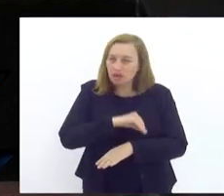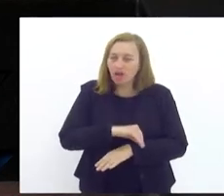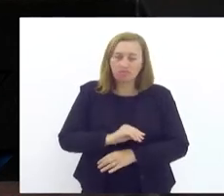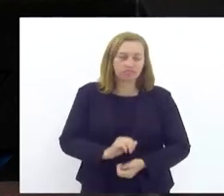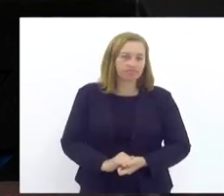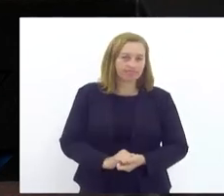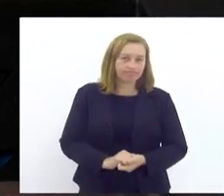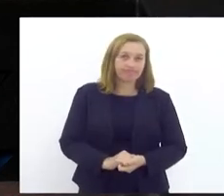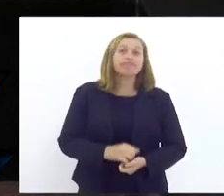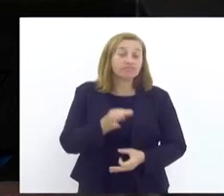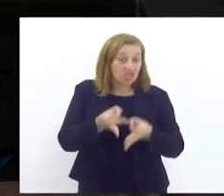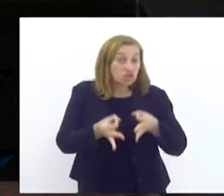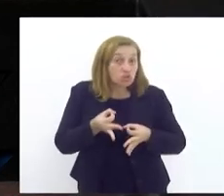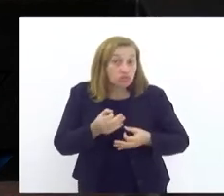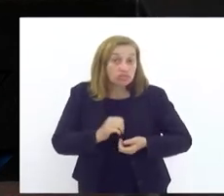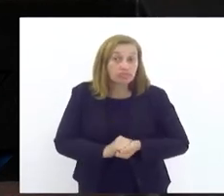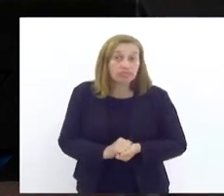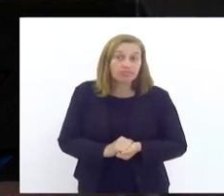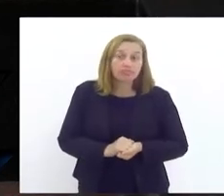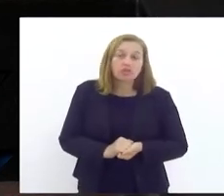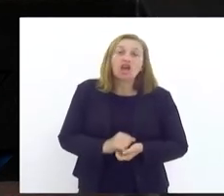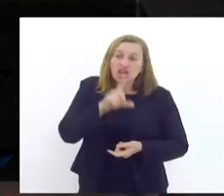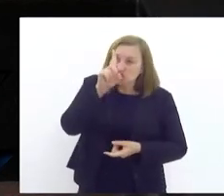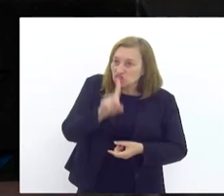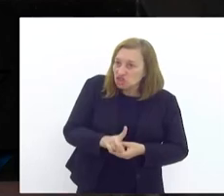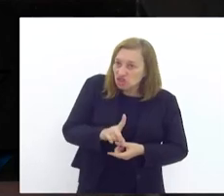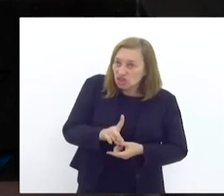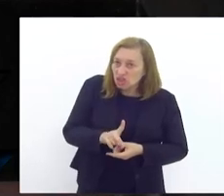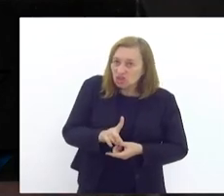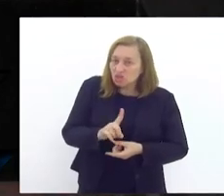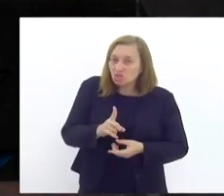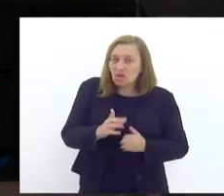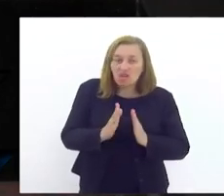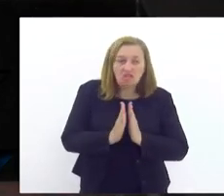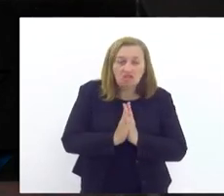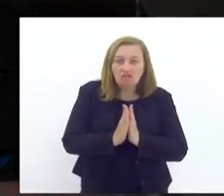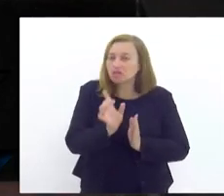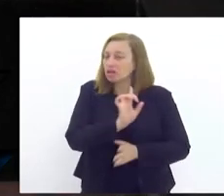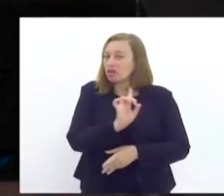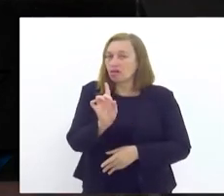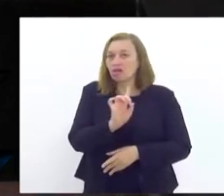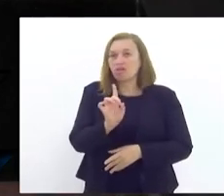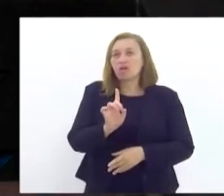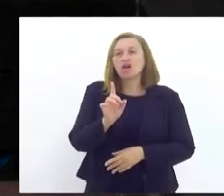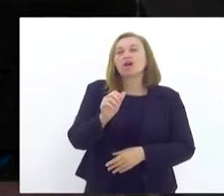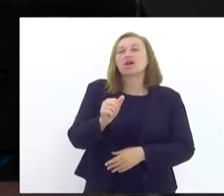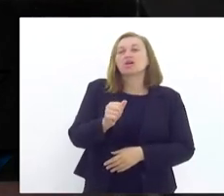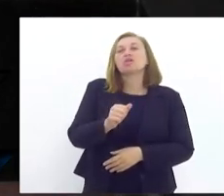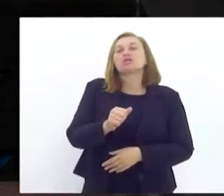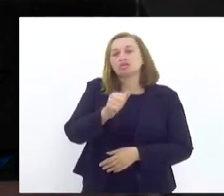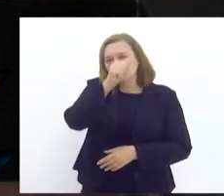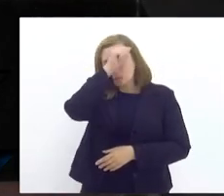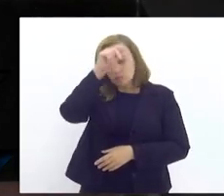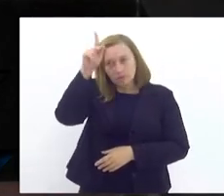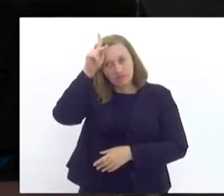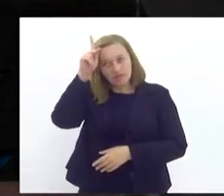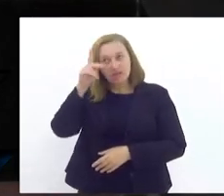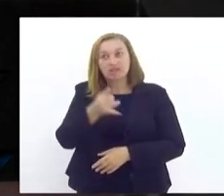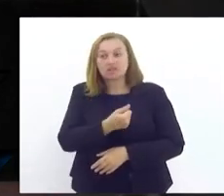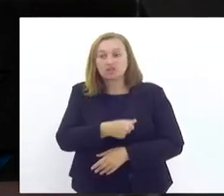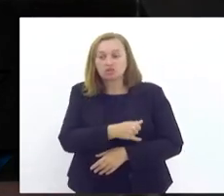que é justo e é direito não é nenhum favor que o prefeito da cidade de São João de